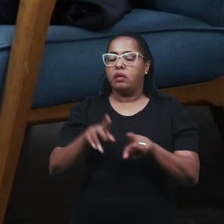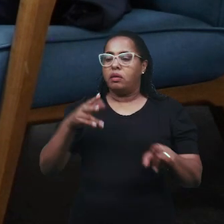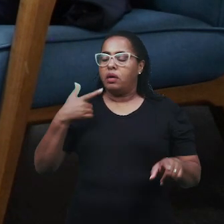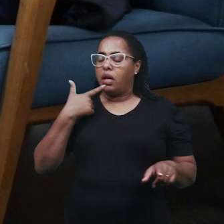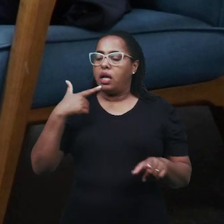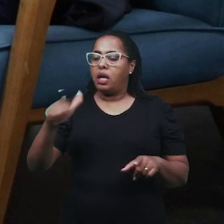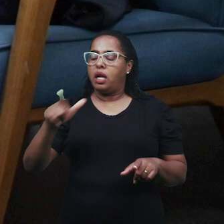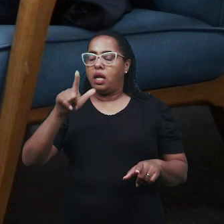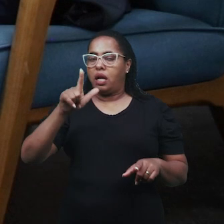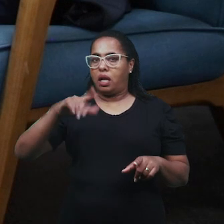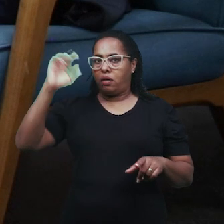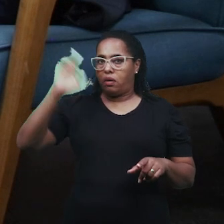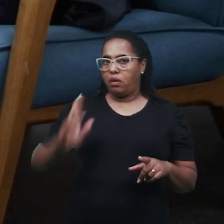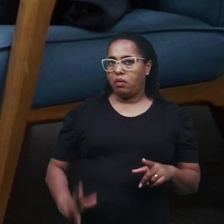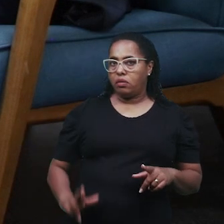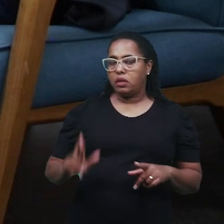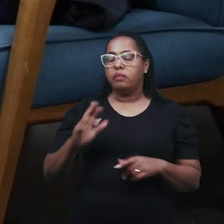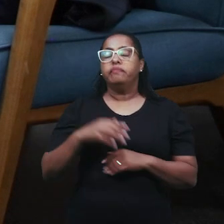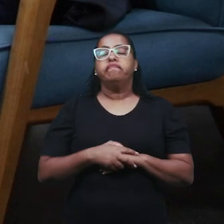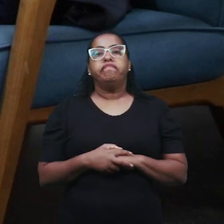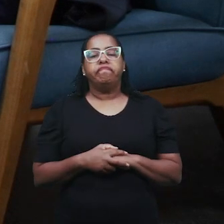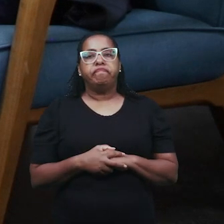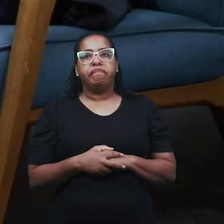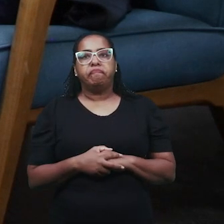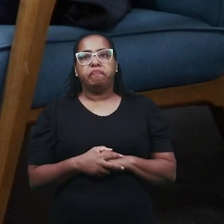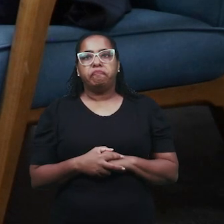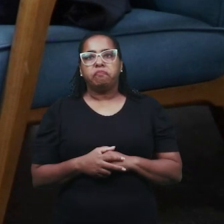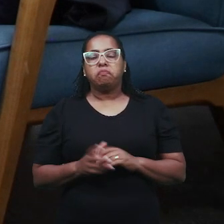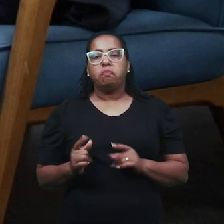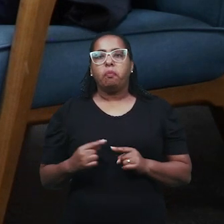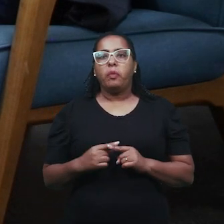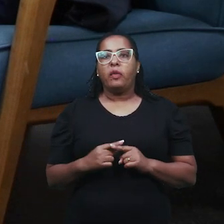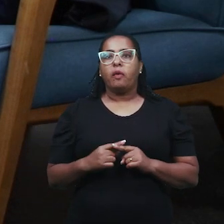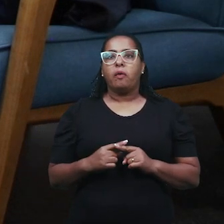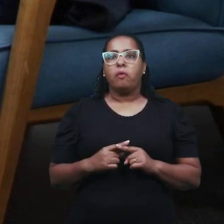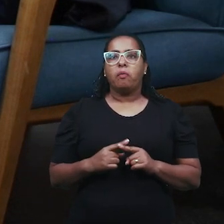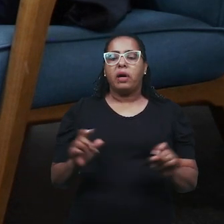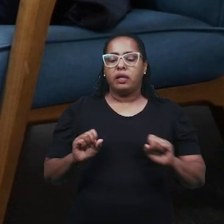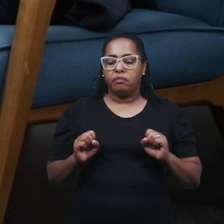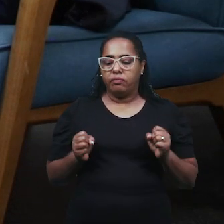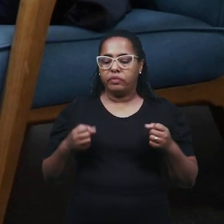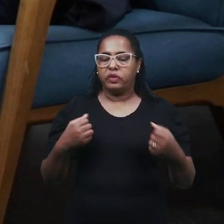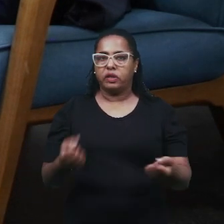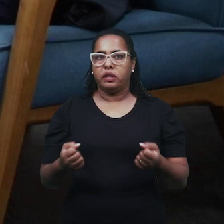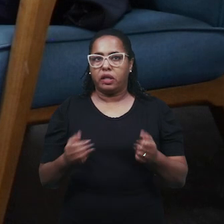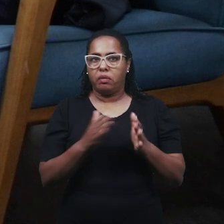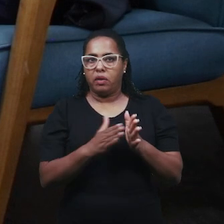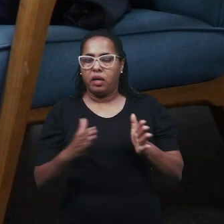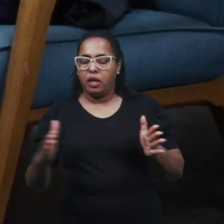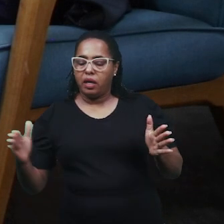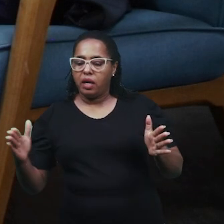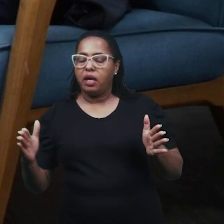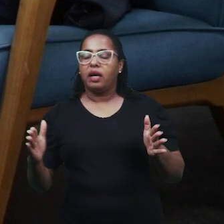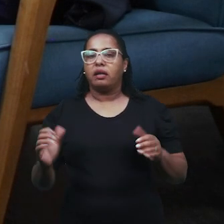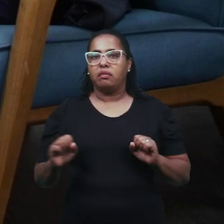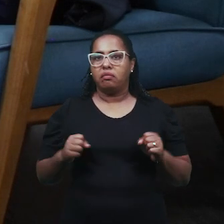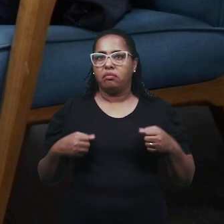russo, e de maneira assim, o que nós verificamos aqui no dia a dia da igreja, que de